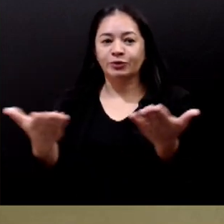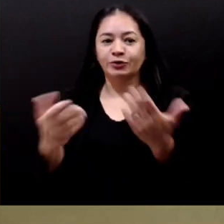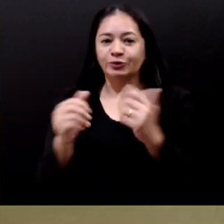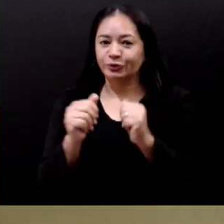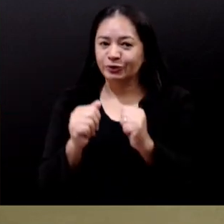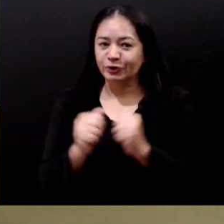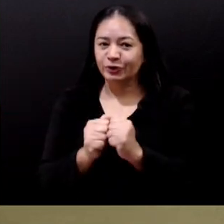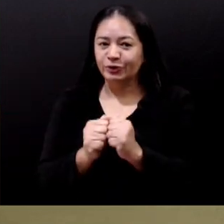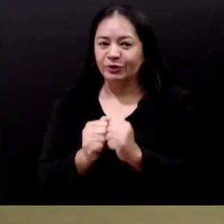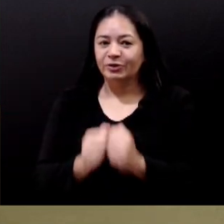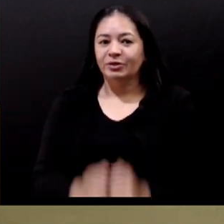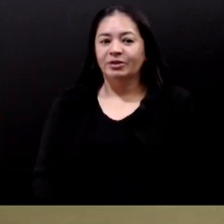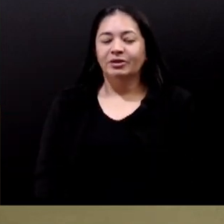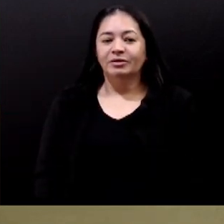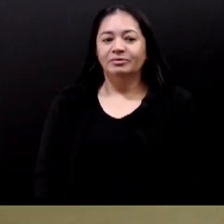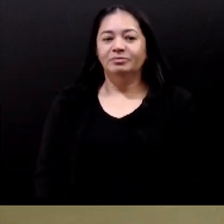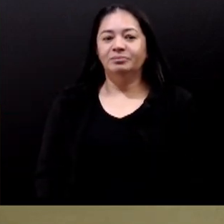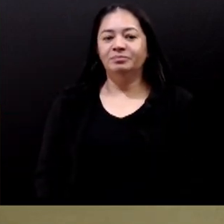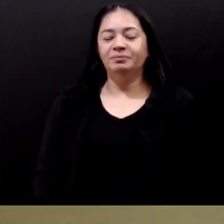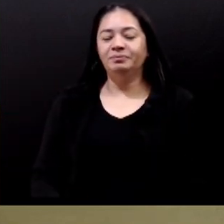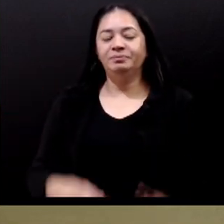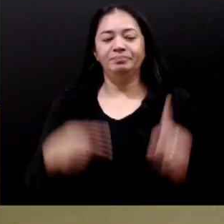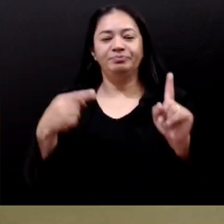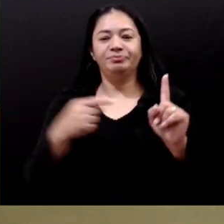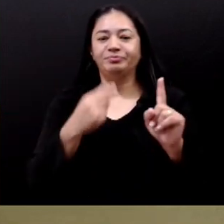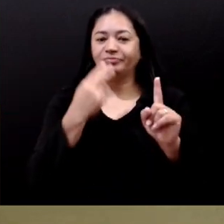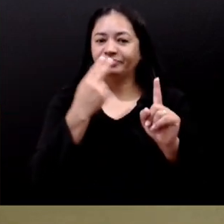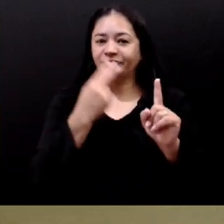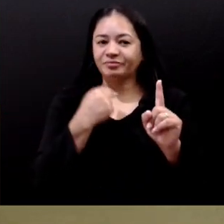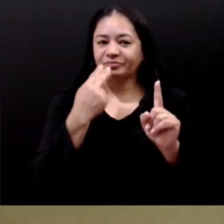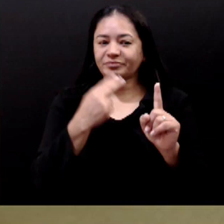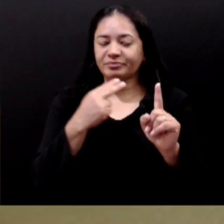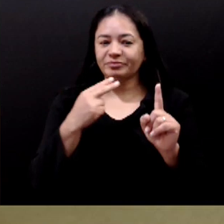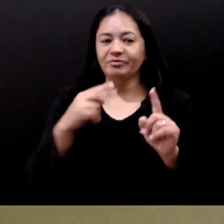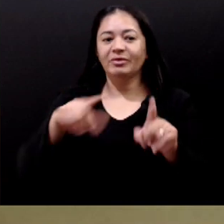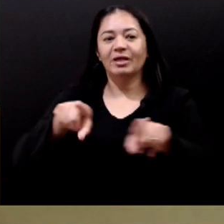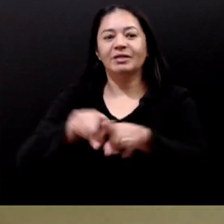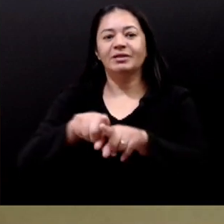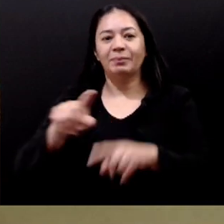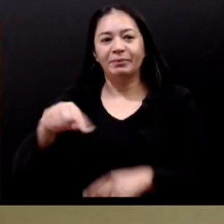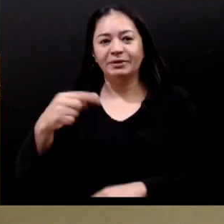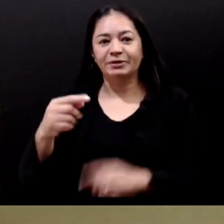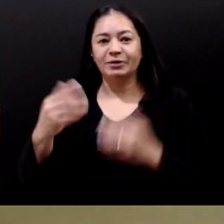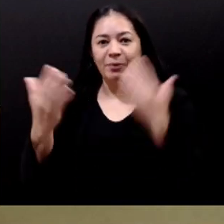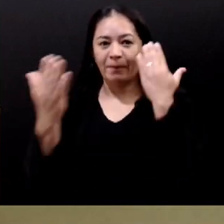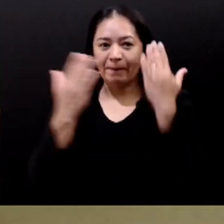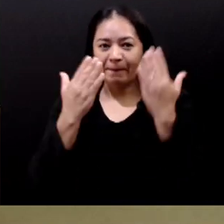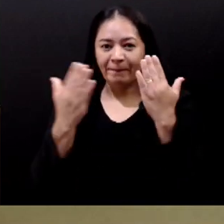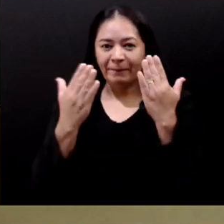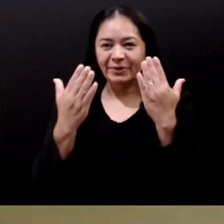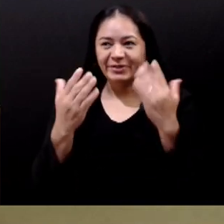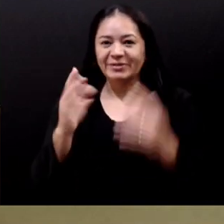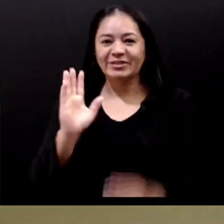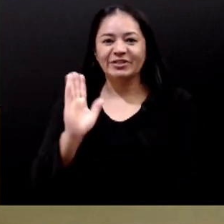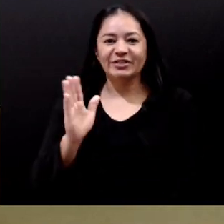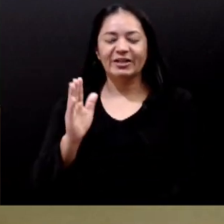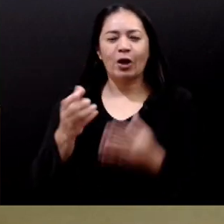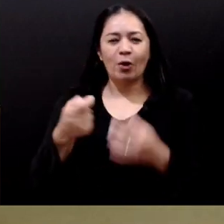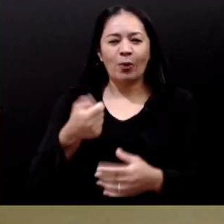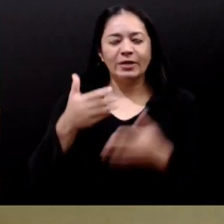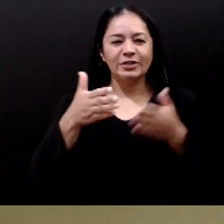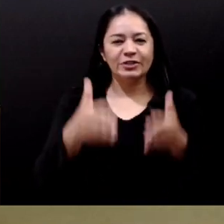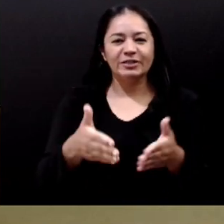uma nutricionista. Daqui a pouquinho o nosso psicólogo também está chegando, está no trânsito, né? E está vindo para cá. E a gente vai falar